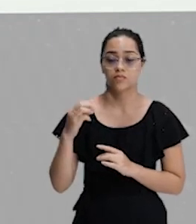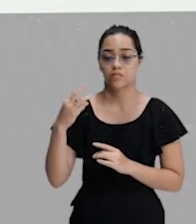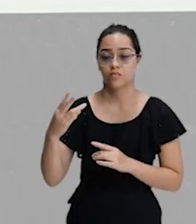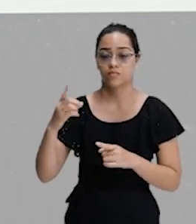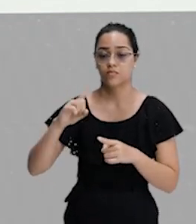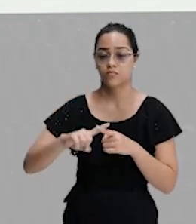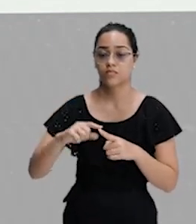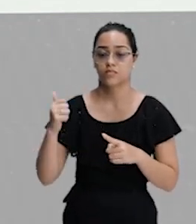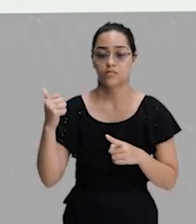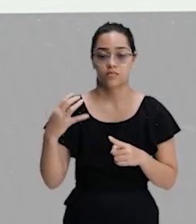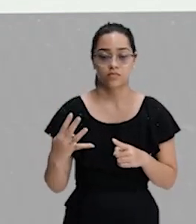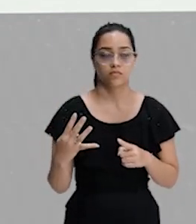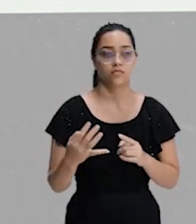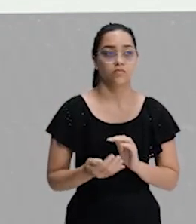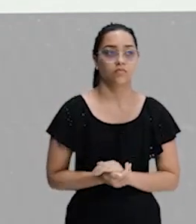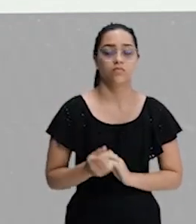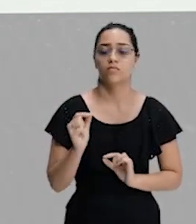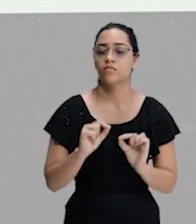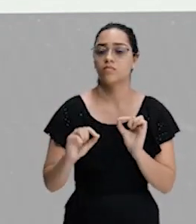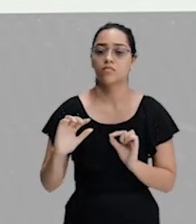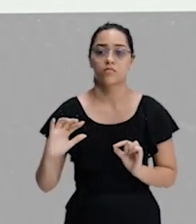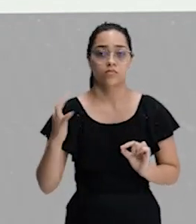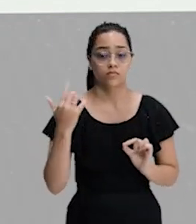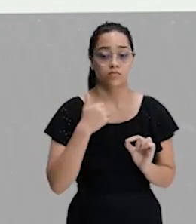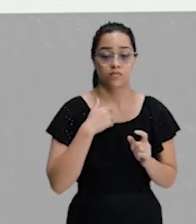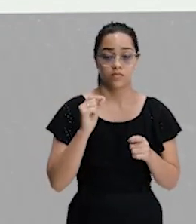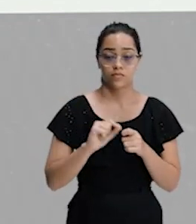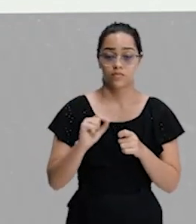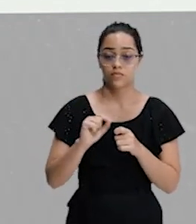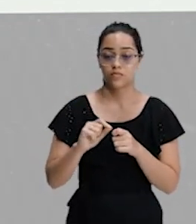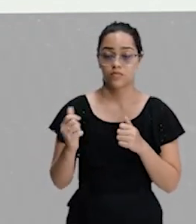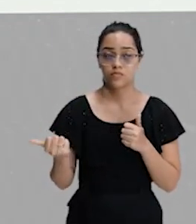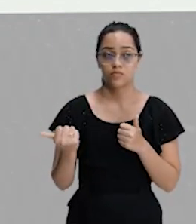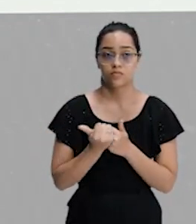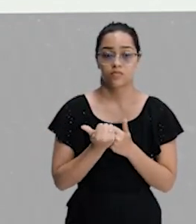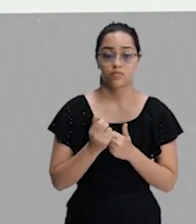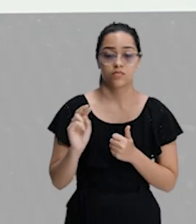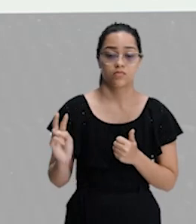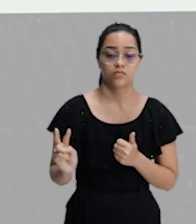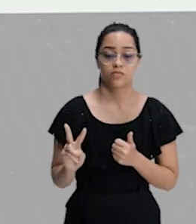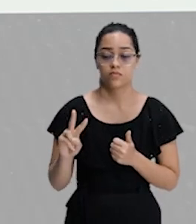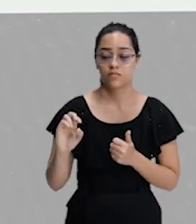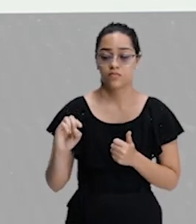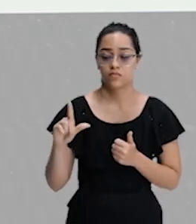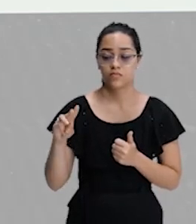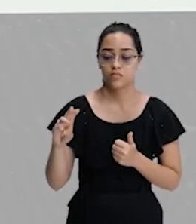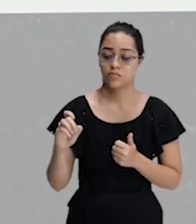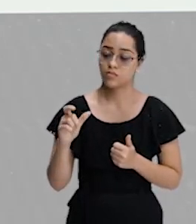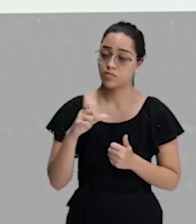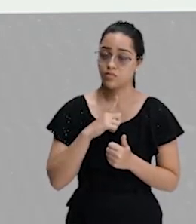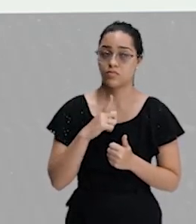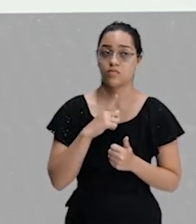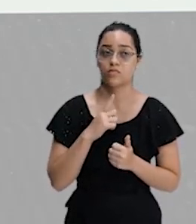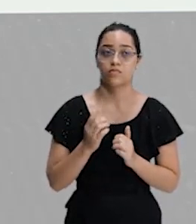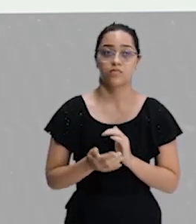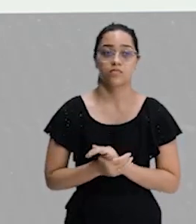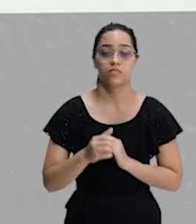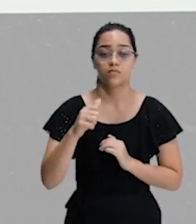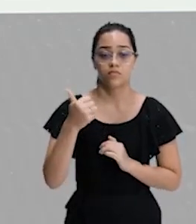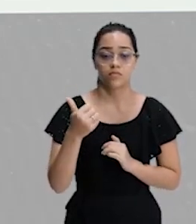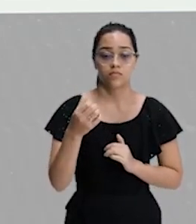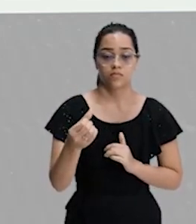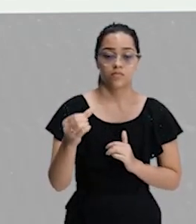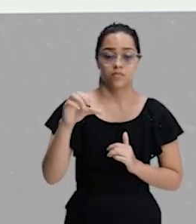3,14. Então, pessoal, o que acontece? Eu vou fazer o seguinte, eu vou substituir esse volume pelo valor que eu tenho.